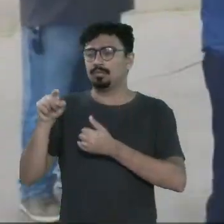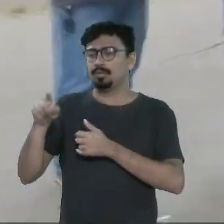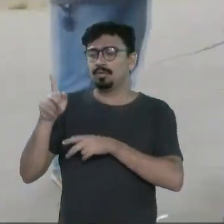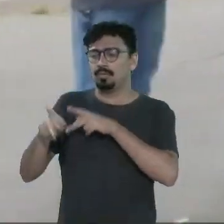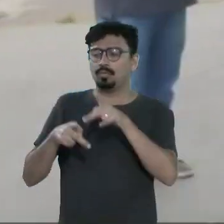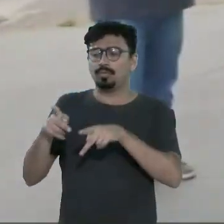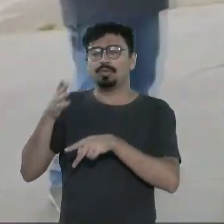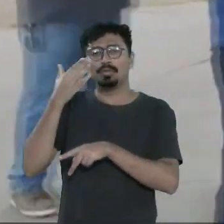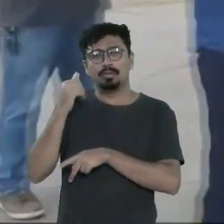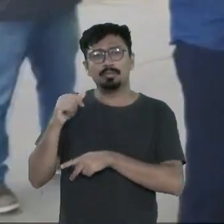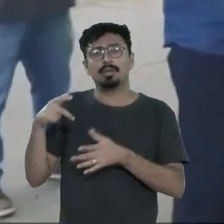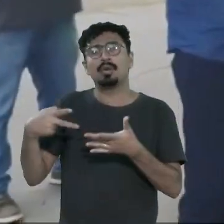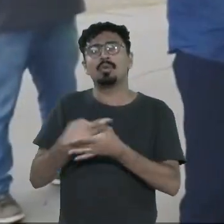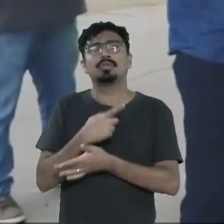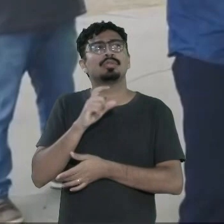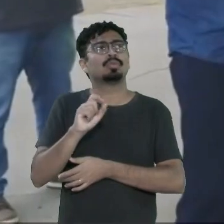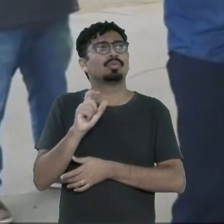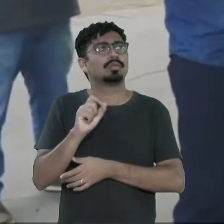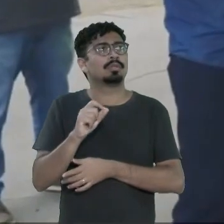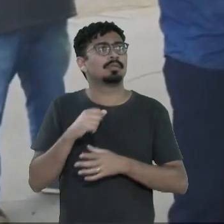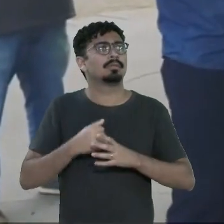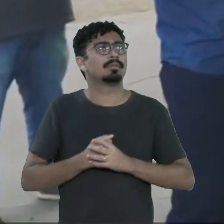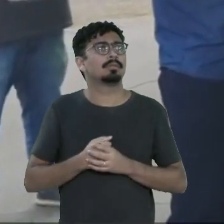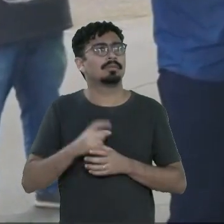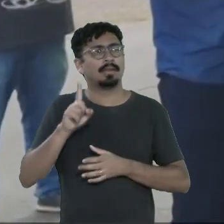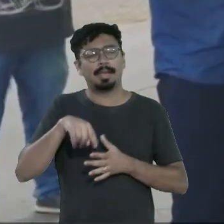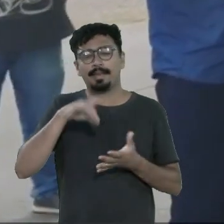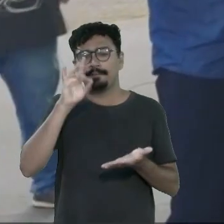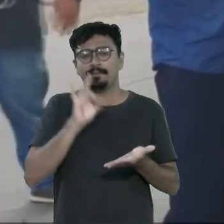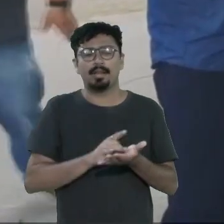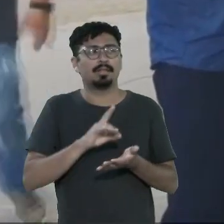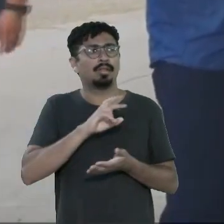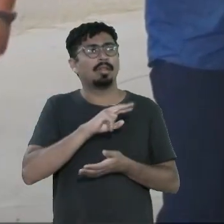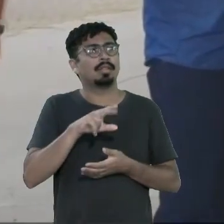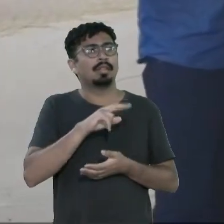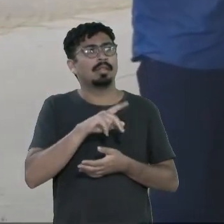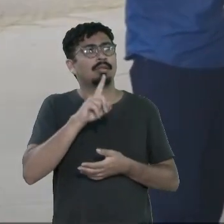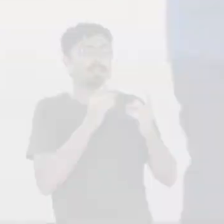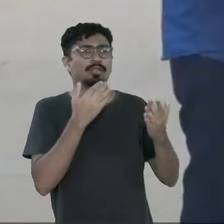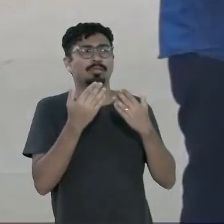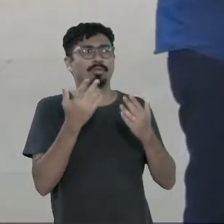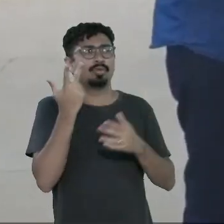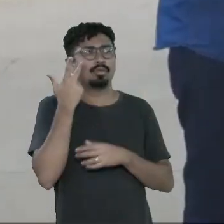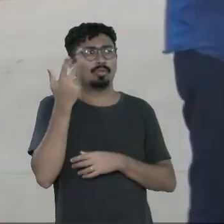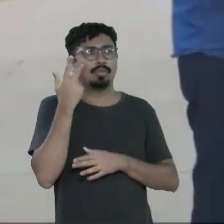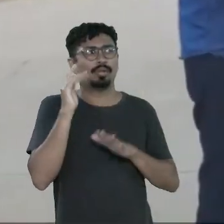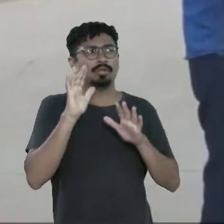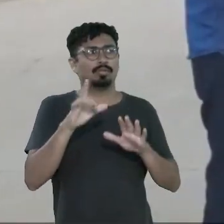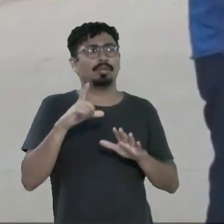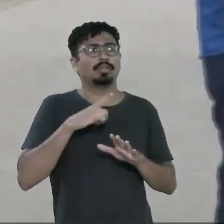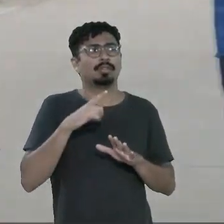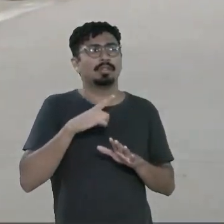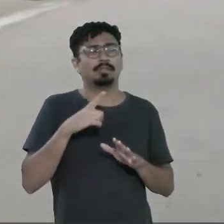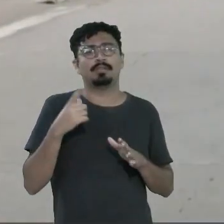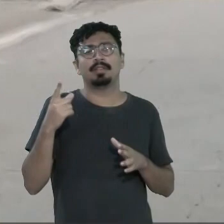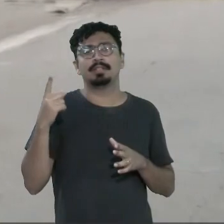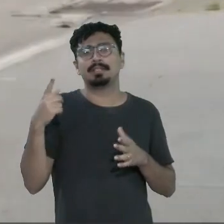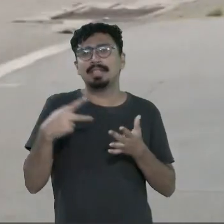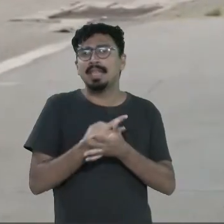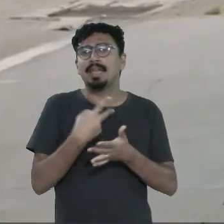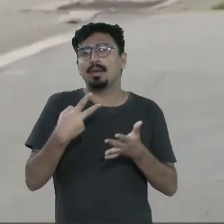população saber o que estava acontecendo. E que é um fato, não é uma fake news, não é uma mentira. Mas houve essa falha. E